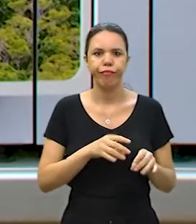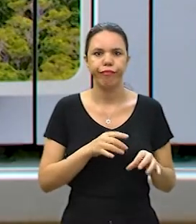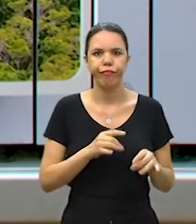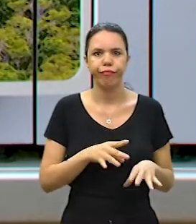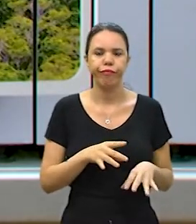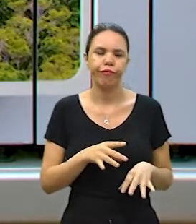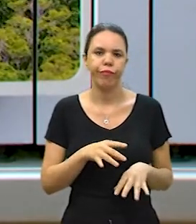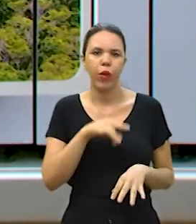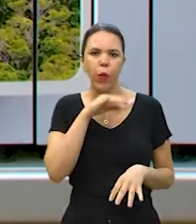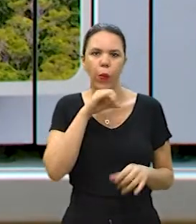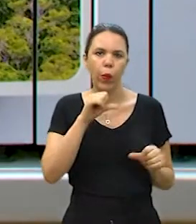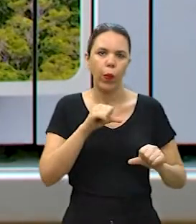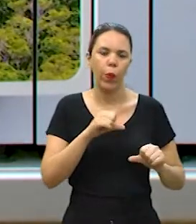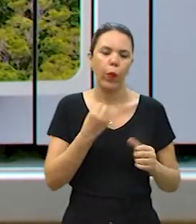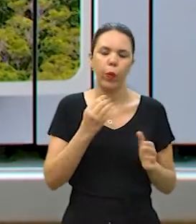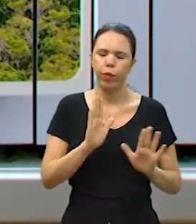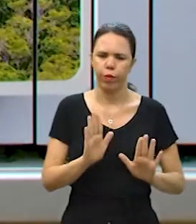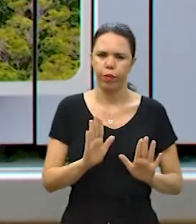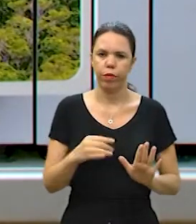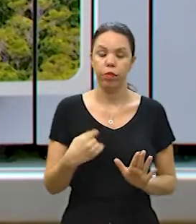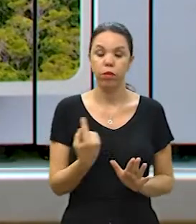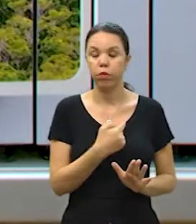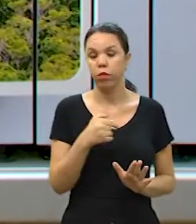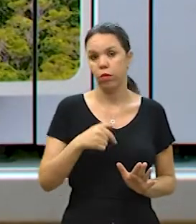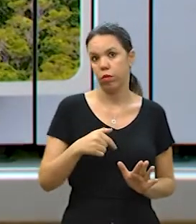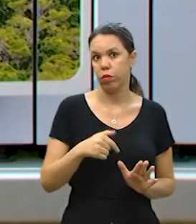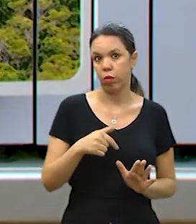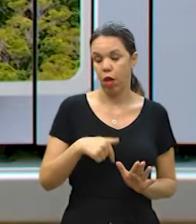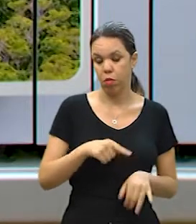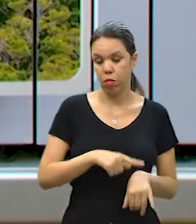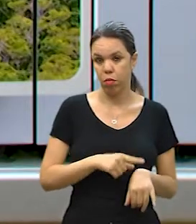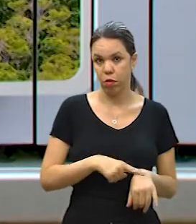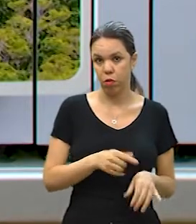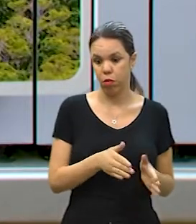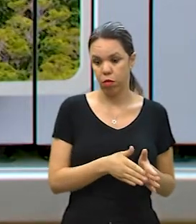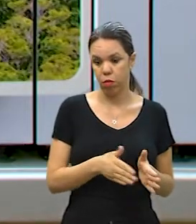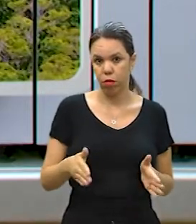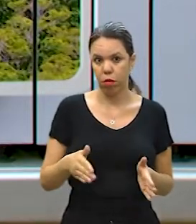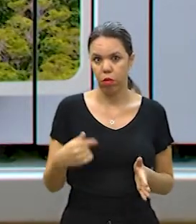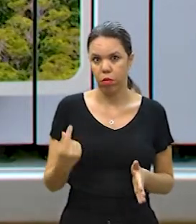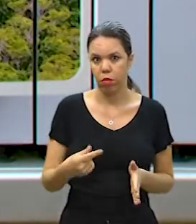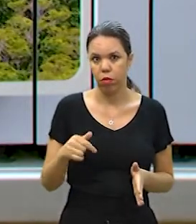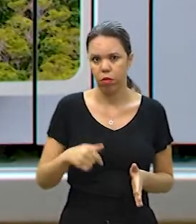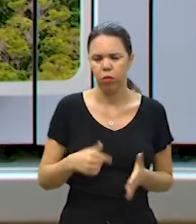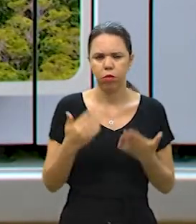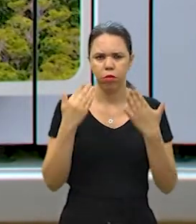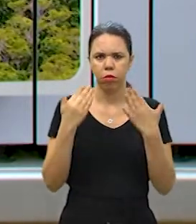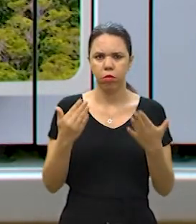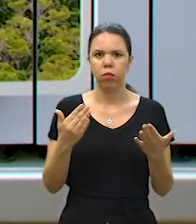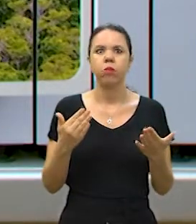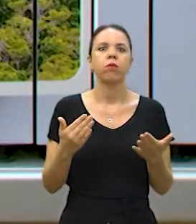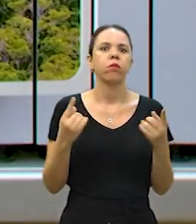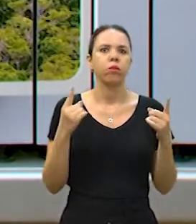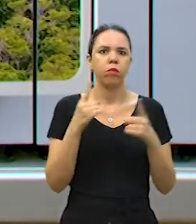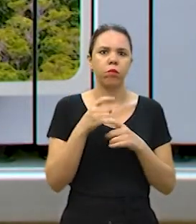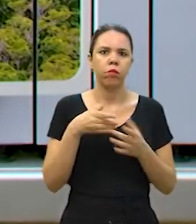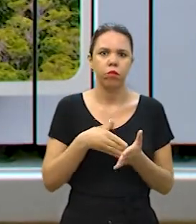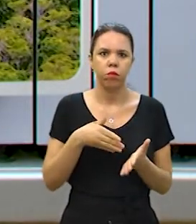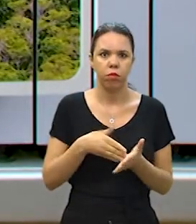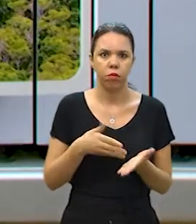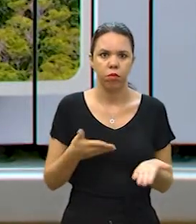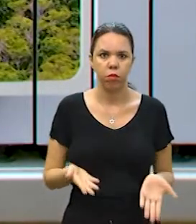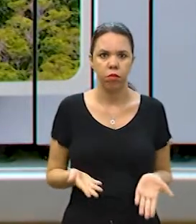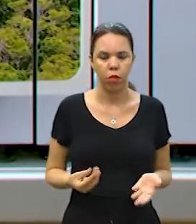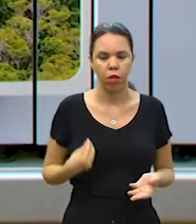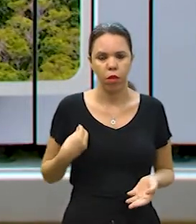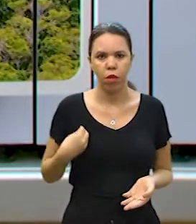educação capacitista, enfim. E nós, nesse momento, seja diante das